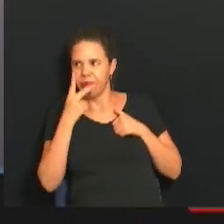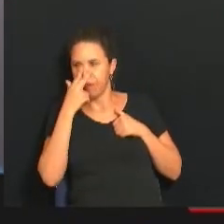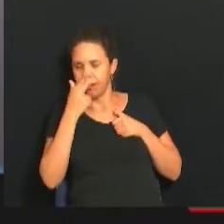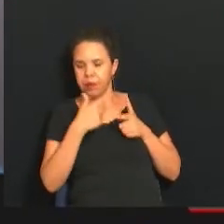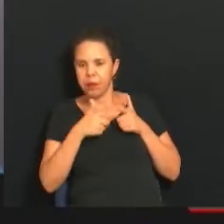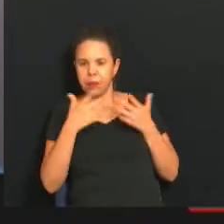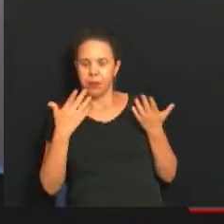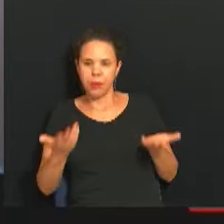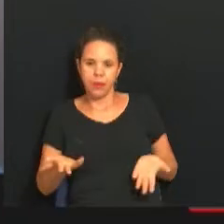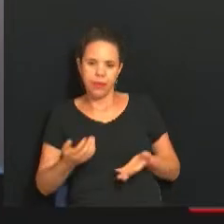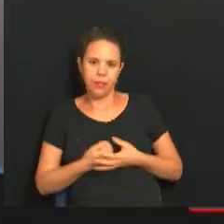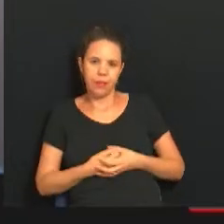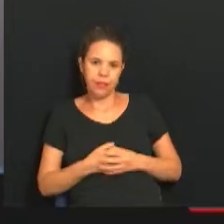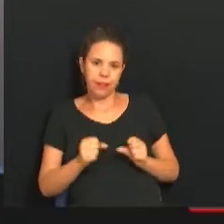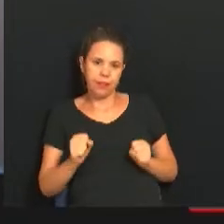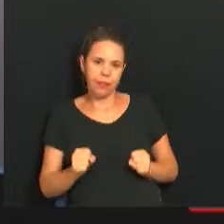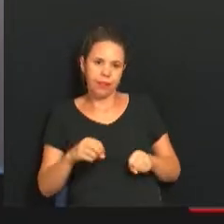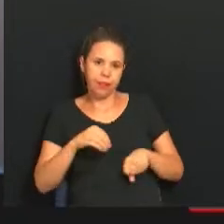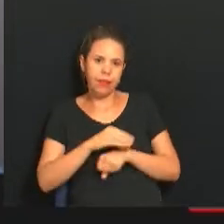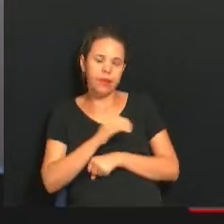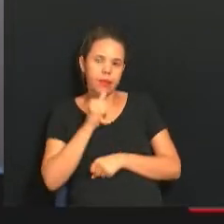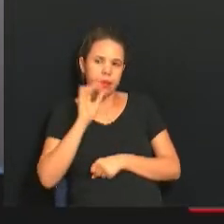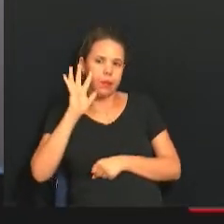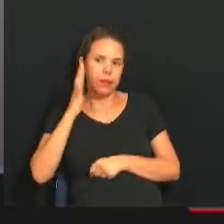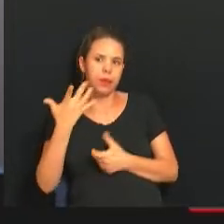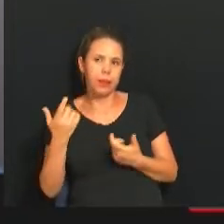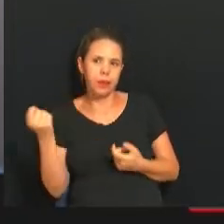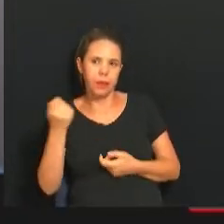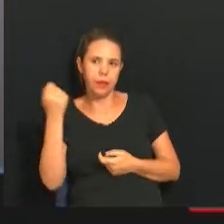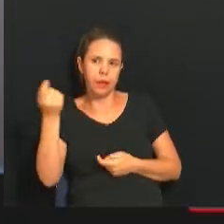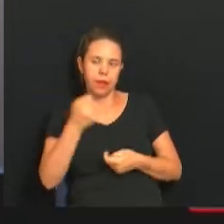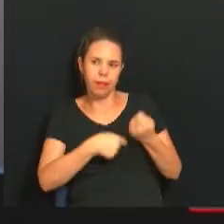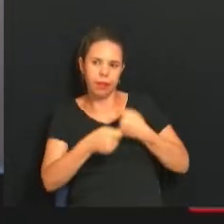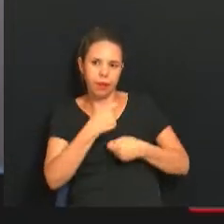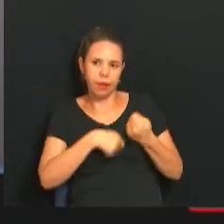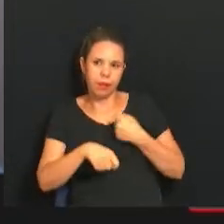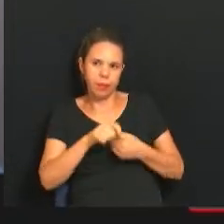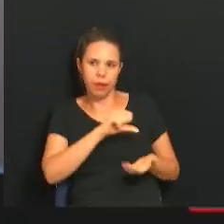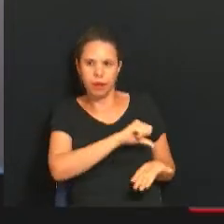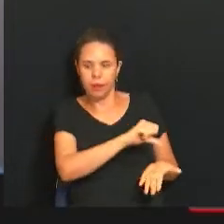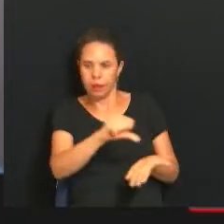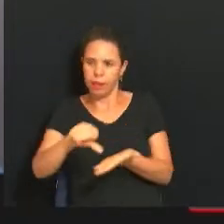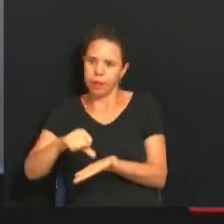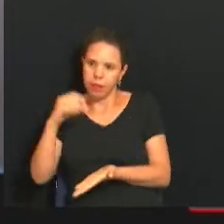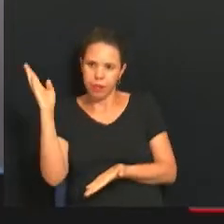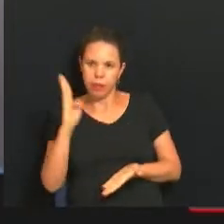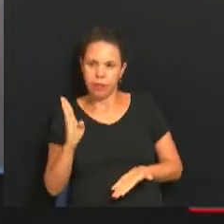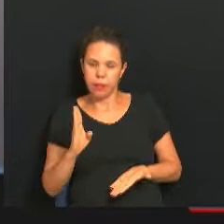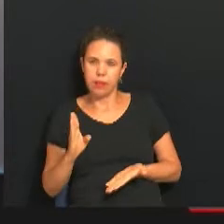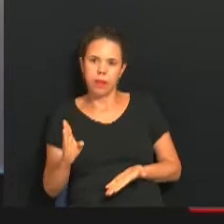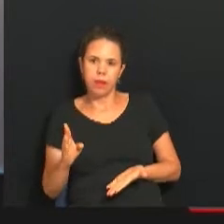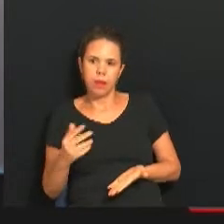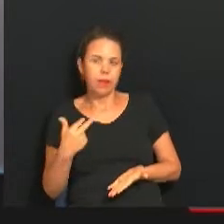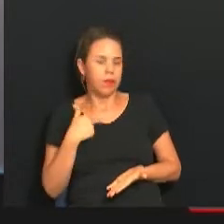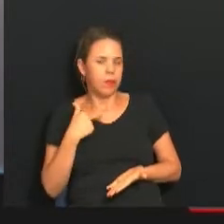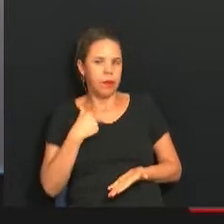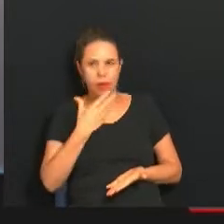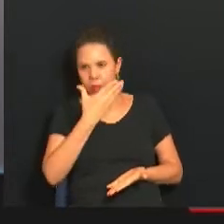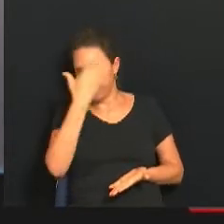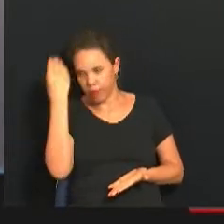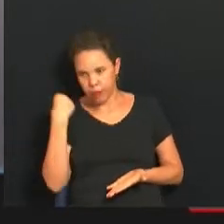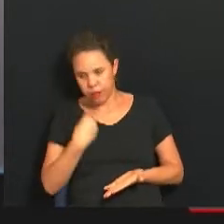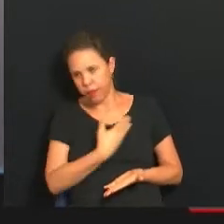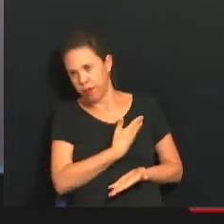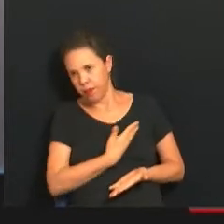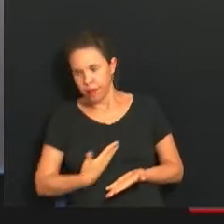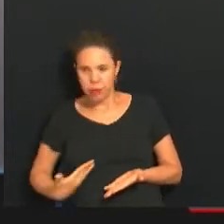problemática, pode trazer consequências graves econômicas e regionais para o Brasil. A gente não pode esquecer que o